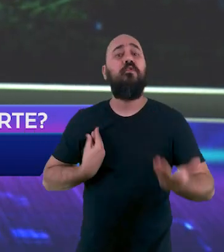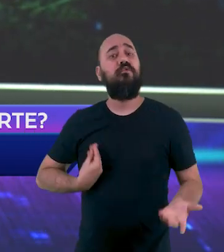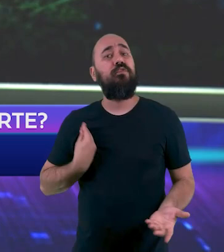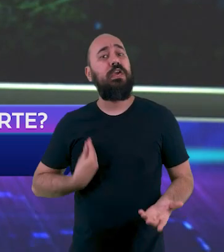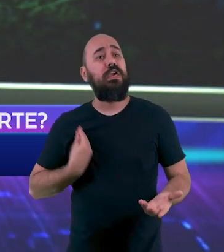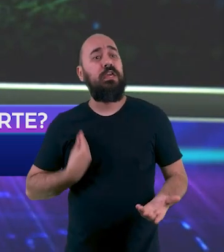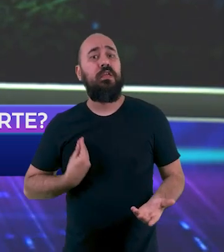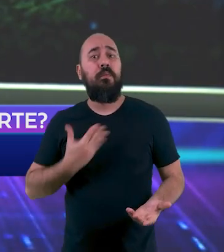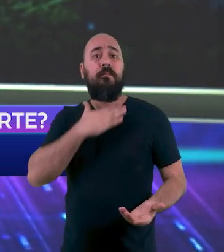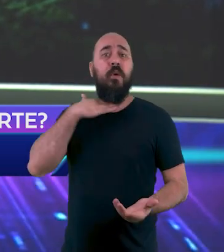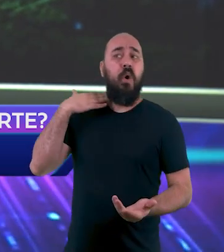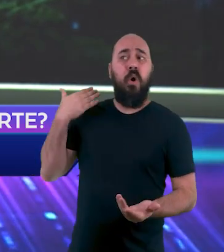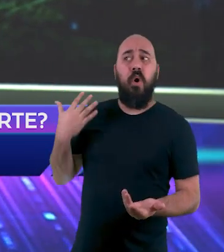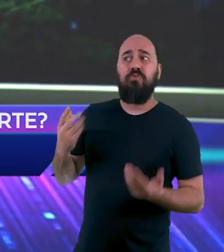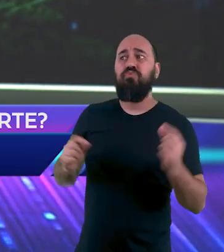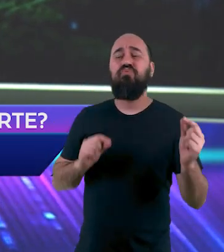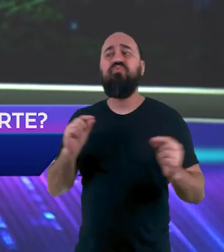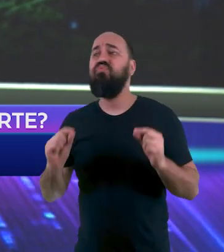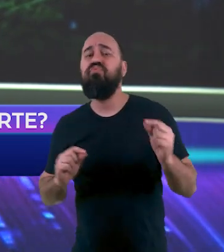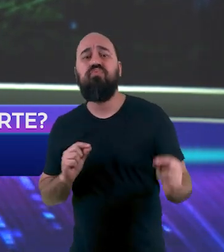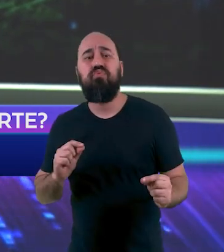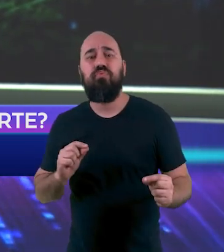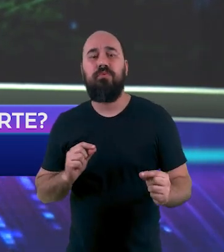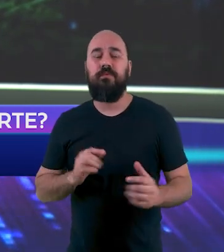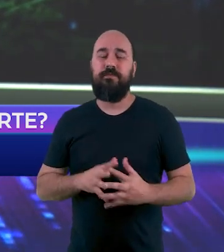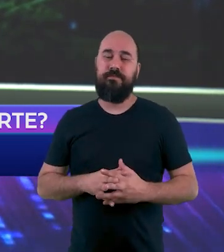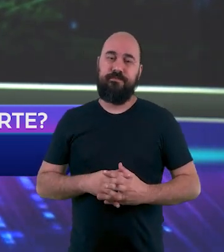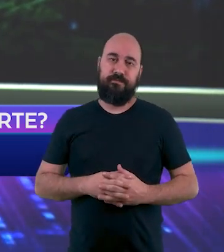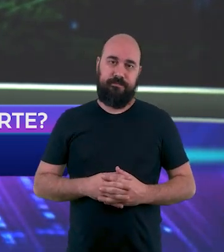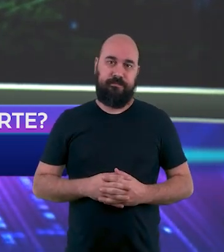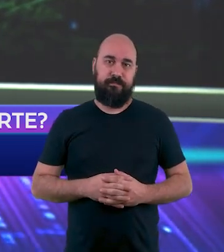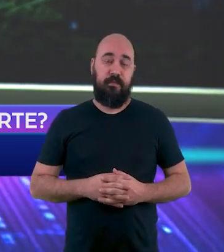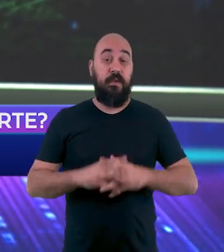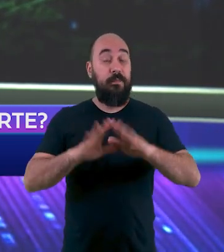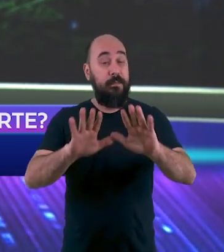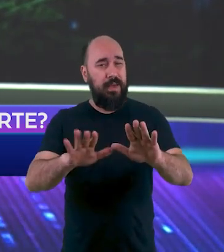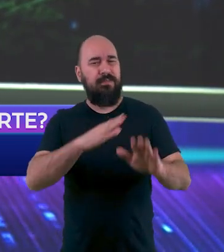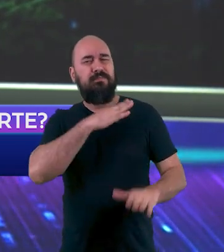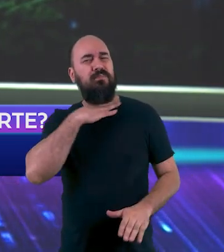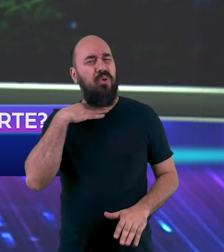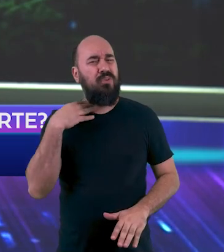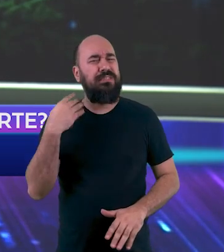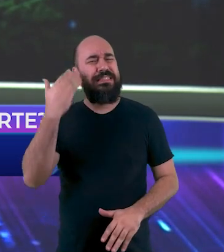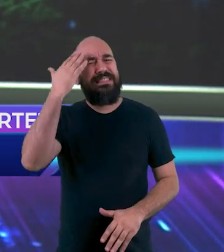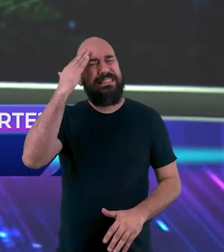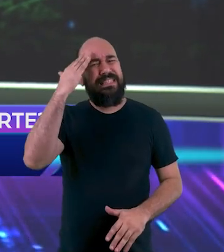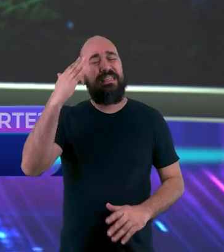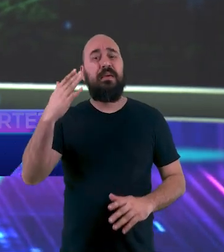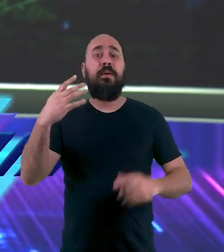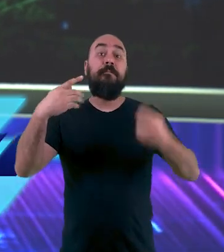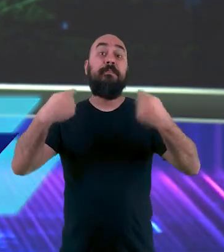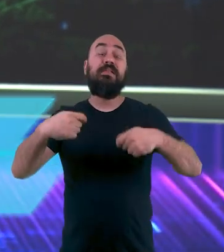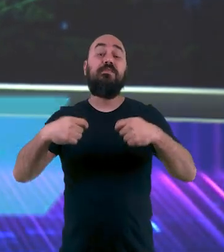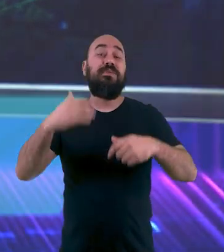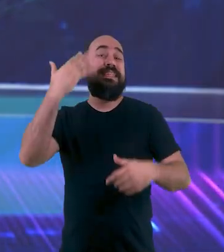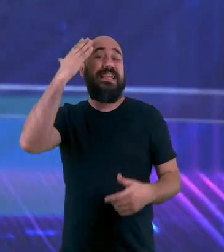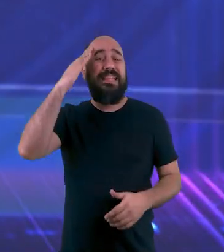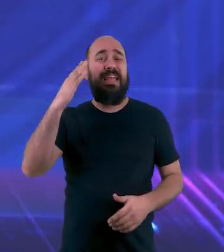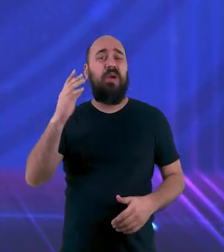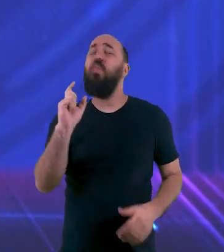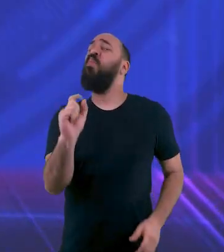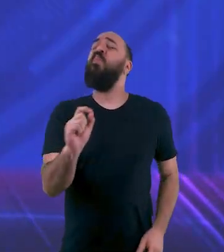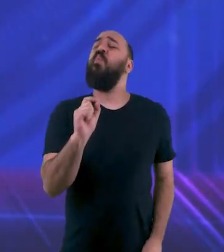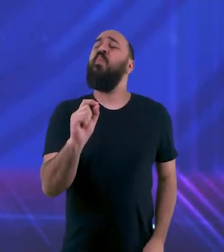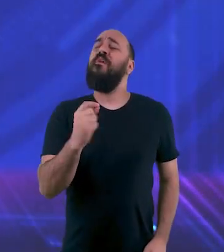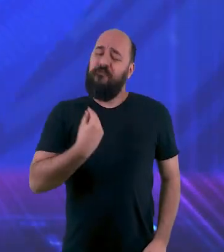Para entender a morte, antes nós precisamos entender a fórmula da vida. Como